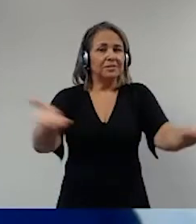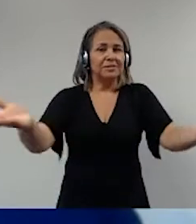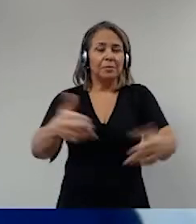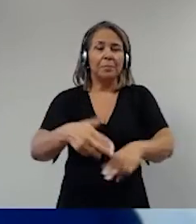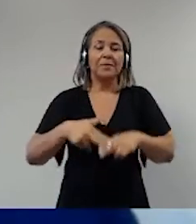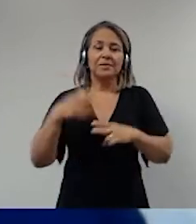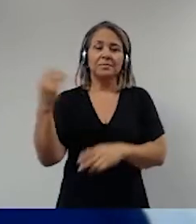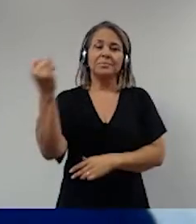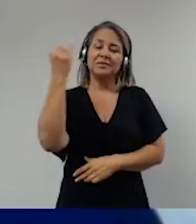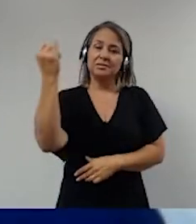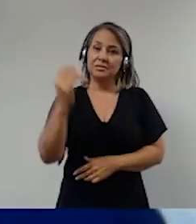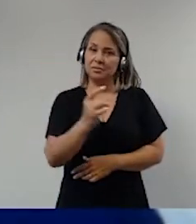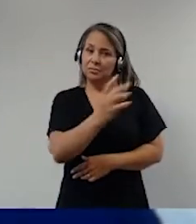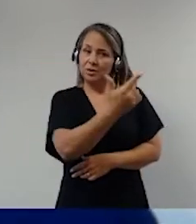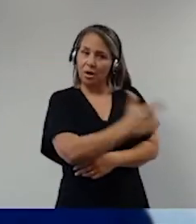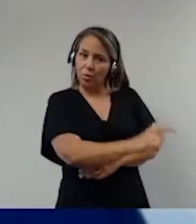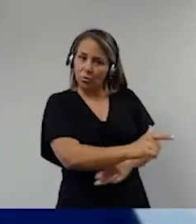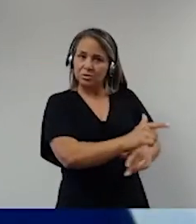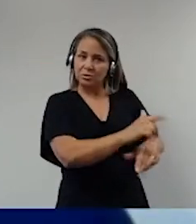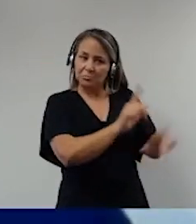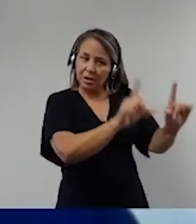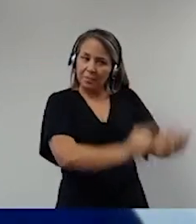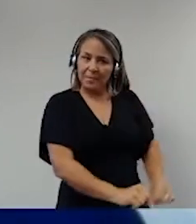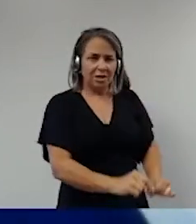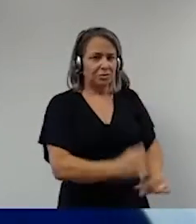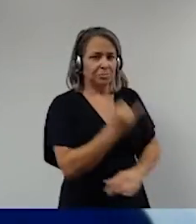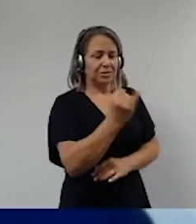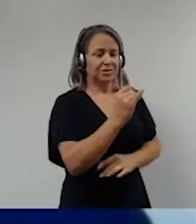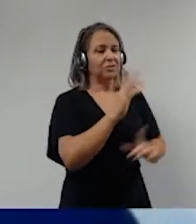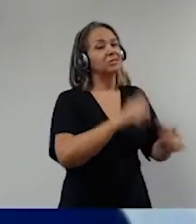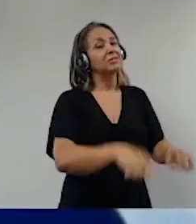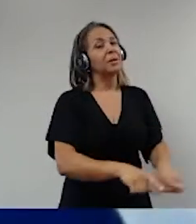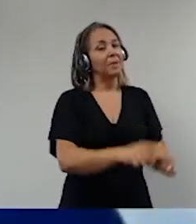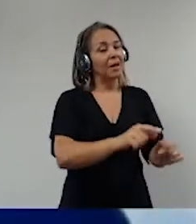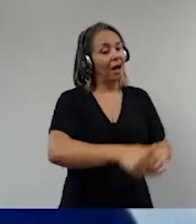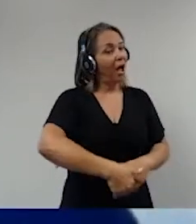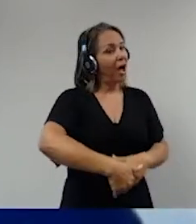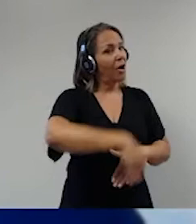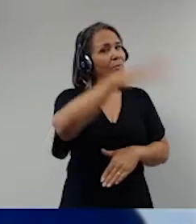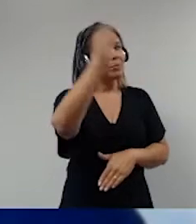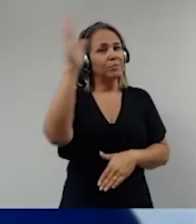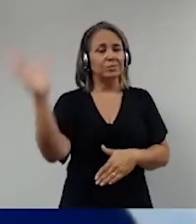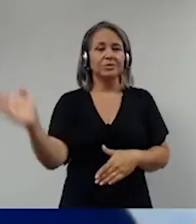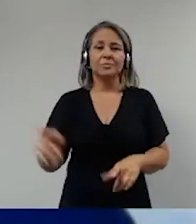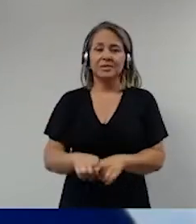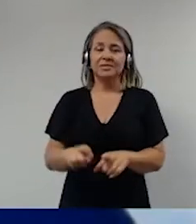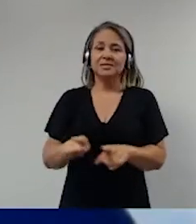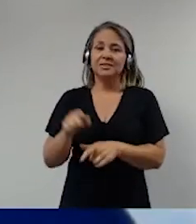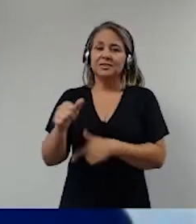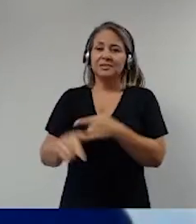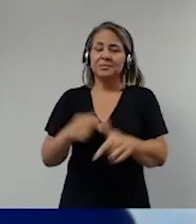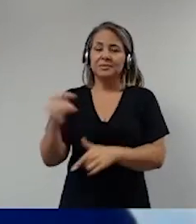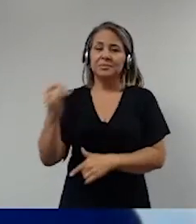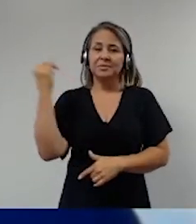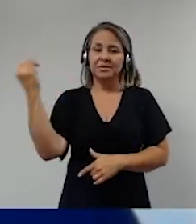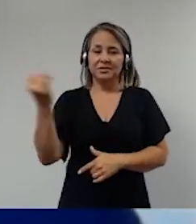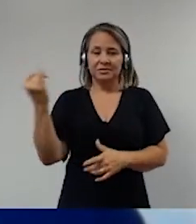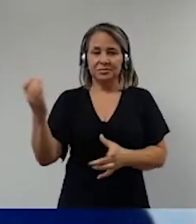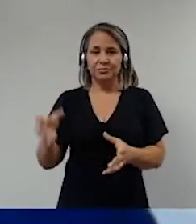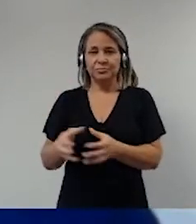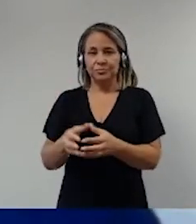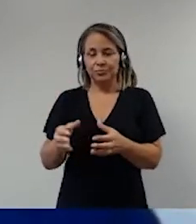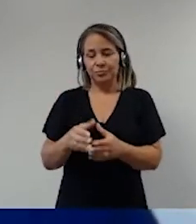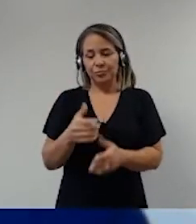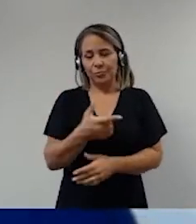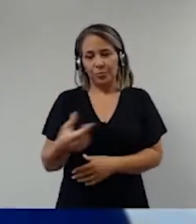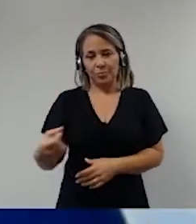importância, não que as outras sejam menos importantes, as outras são de alto nível, mas a obra Racismo Recreativo, publicada pela editora Pólen em